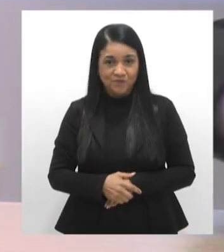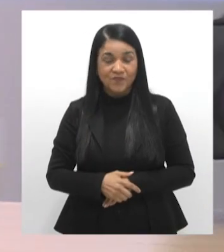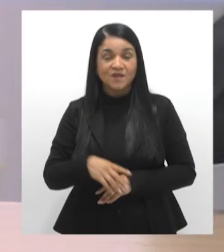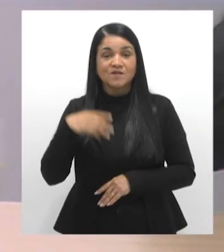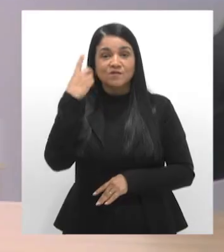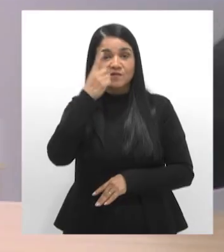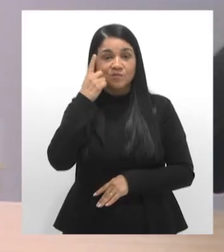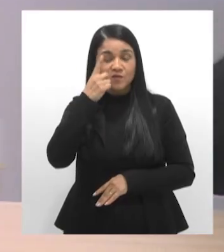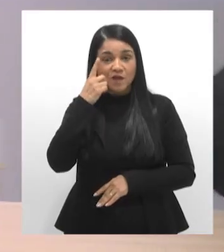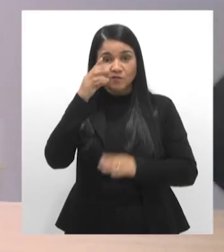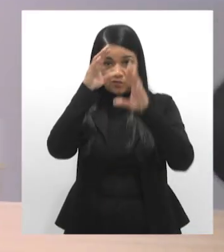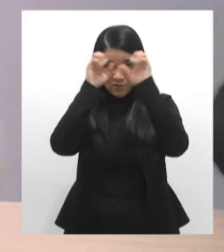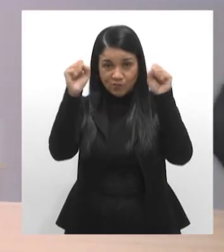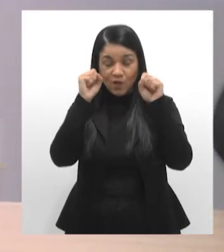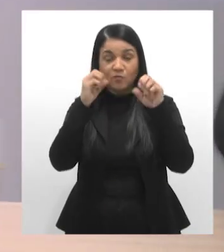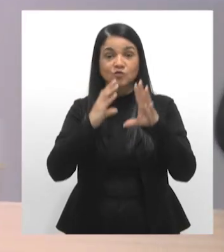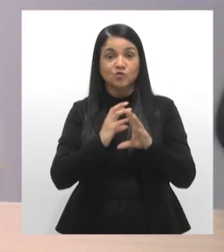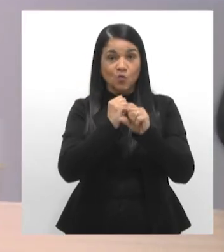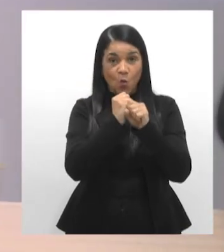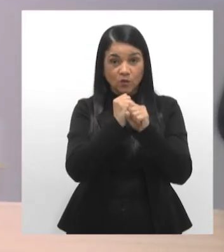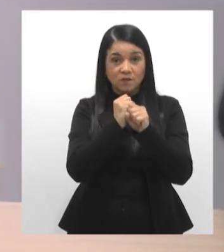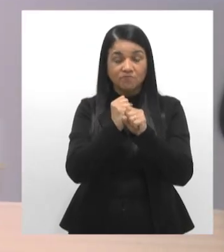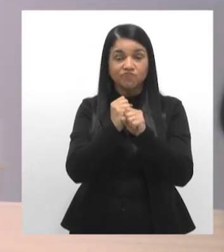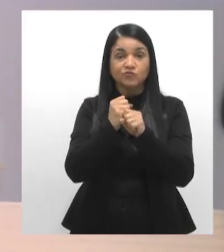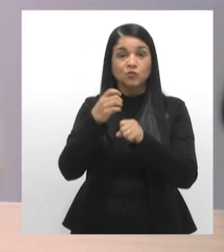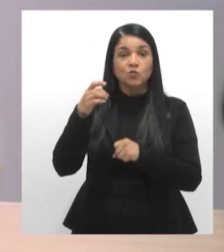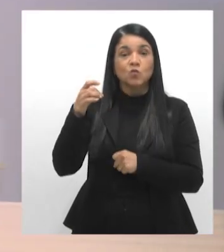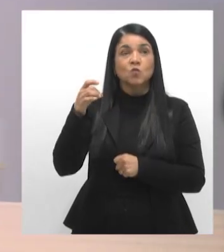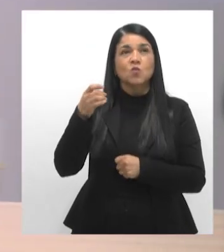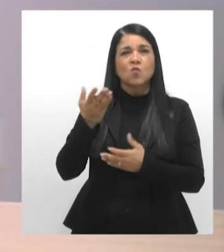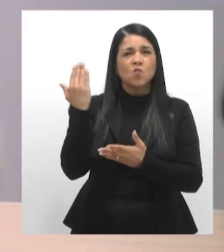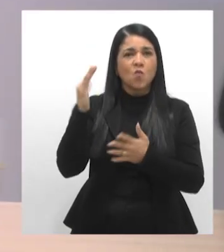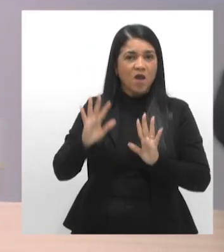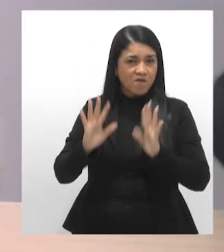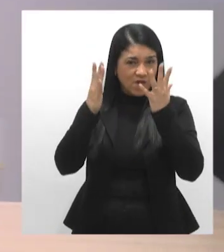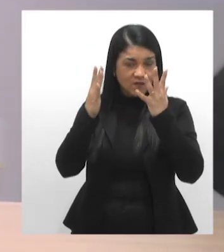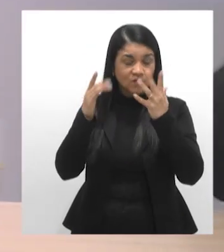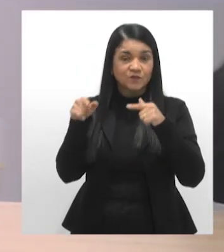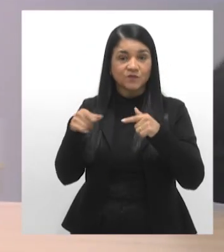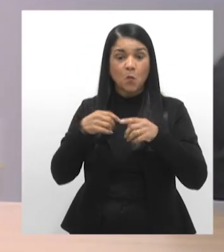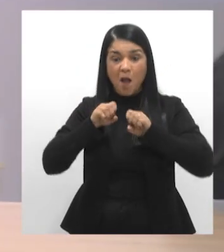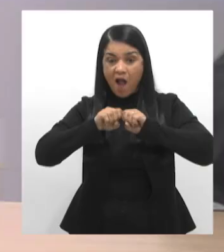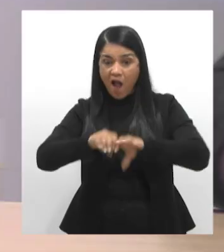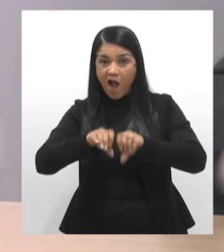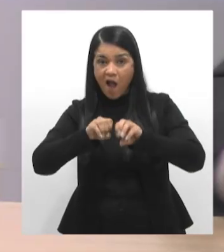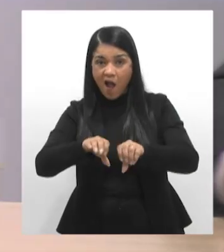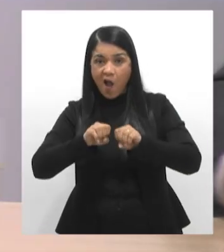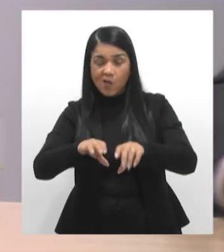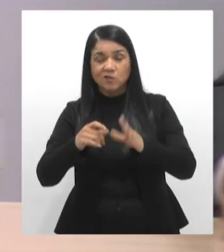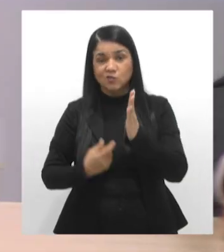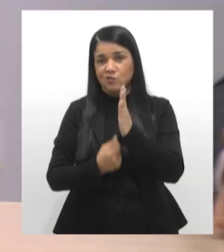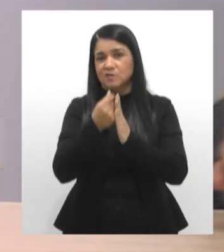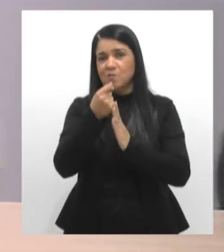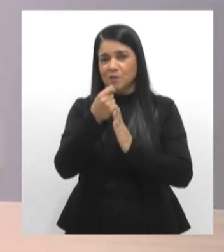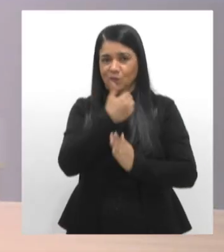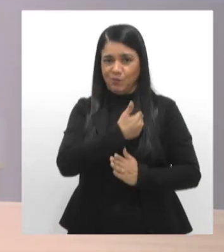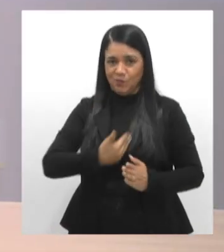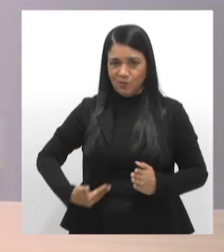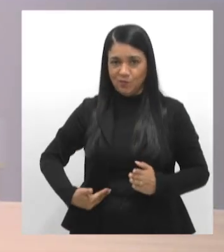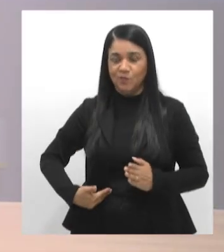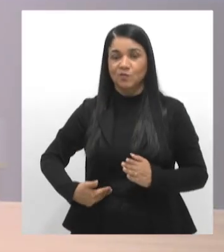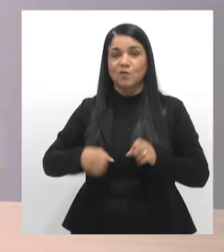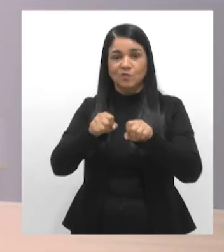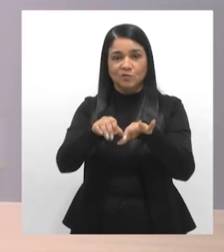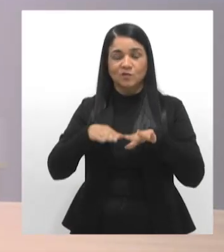Tribunal de Contas, no último evento, deu uma aula para a gente de orçamento público ali no auditório do TCE. Então, para a gente, é